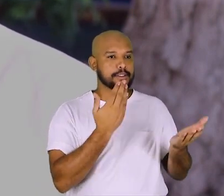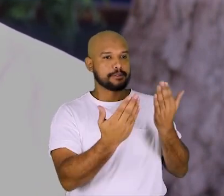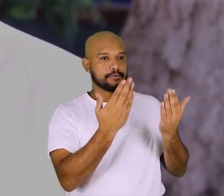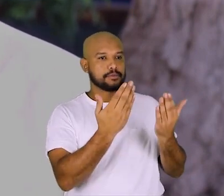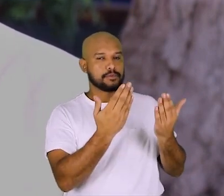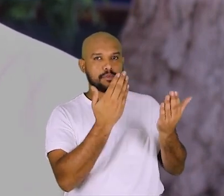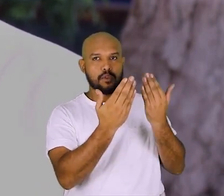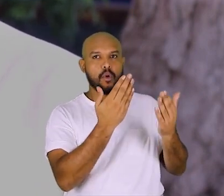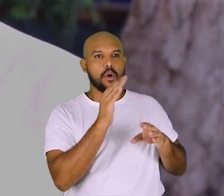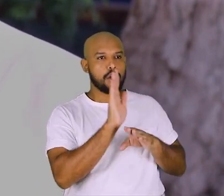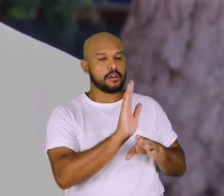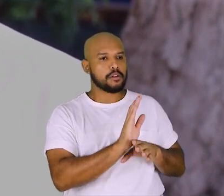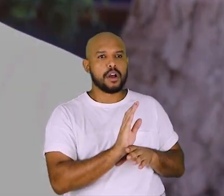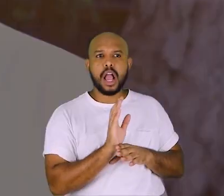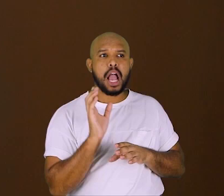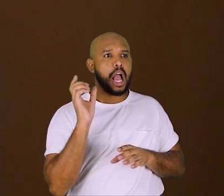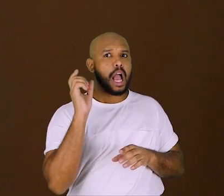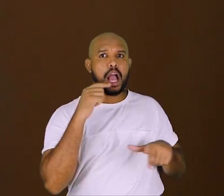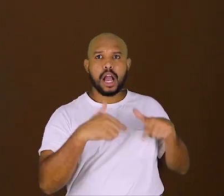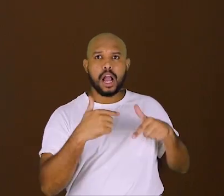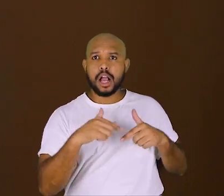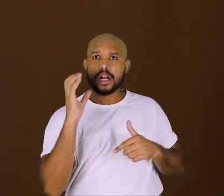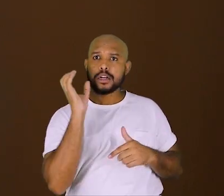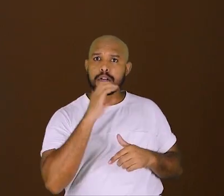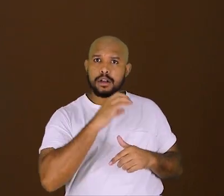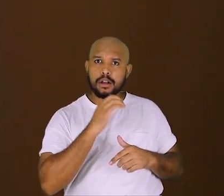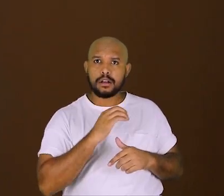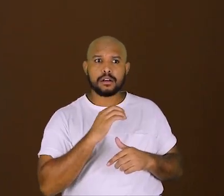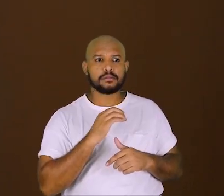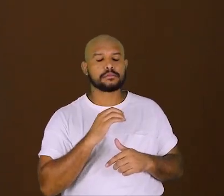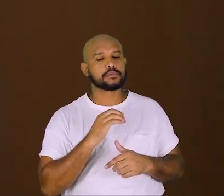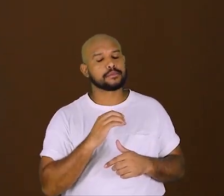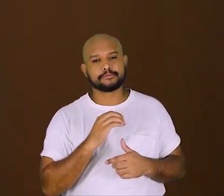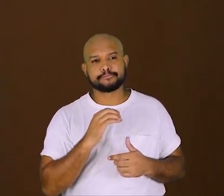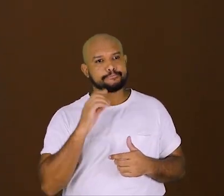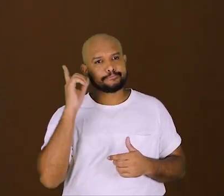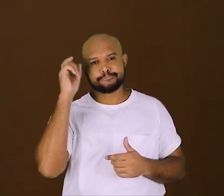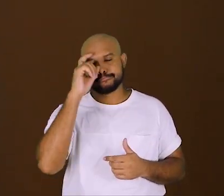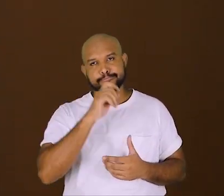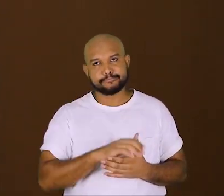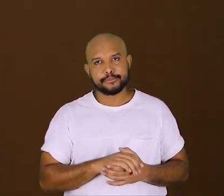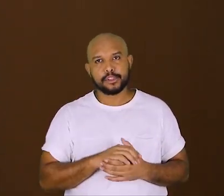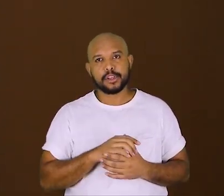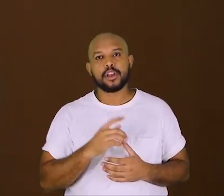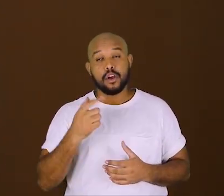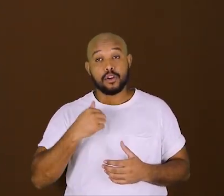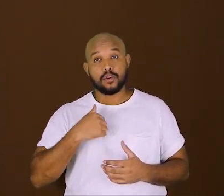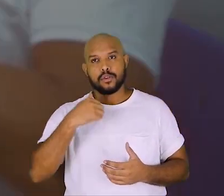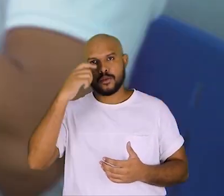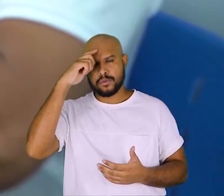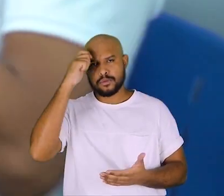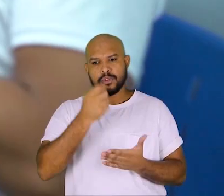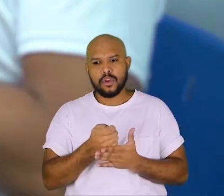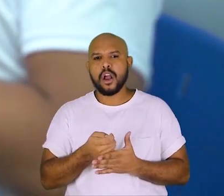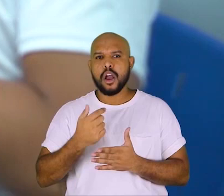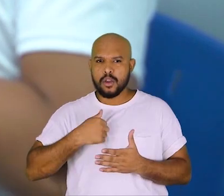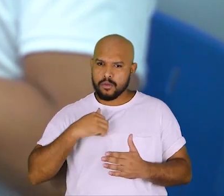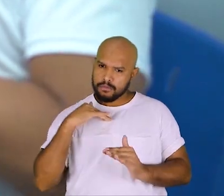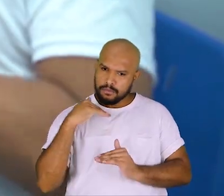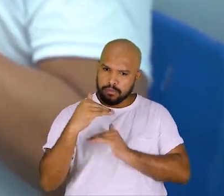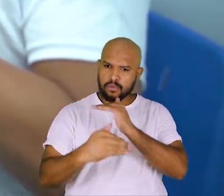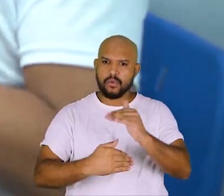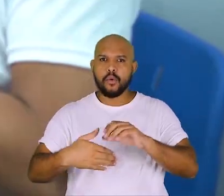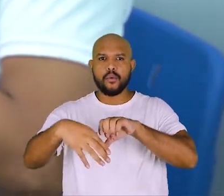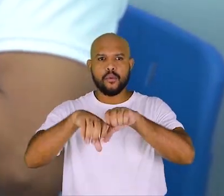Eles chegam com 15 minutos e já querem voltar para a cidade. Mas é por isso que hoje em dia a gente escolheu para ser psicólogo, para a gente trabalhar